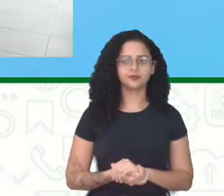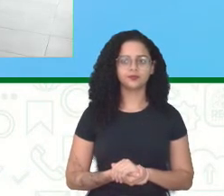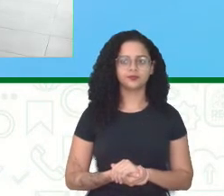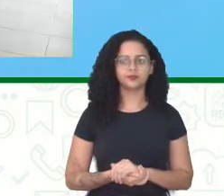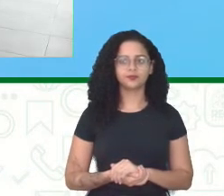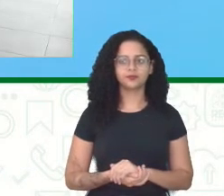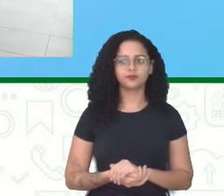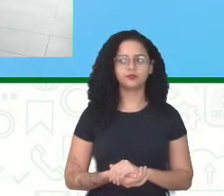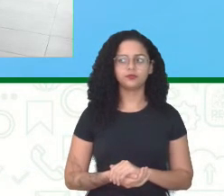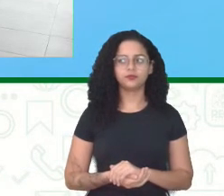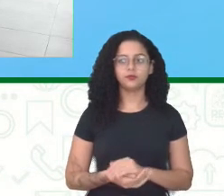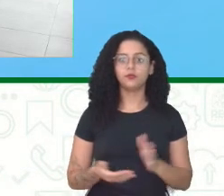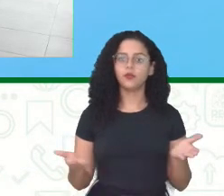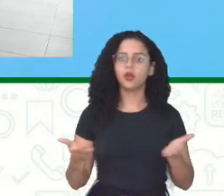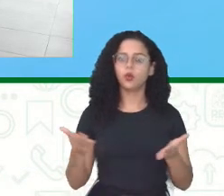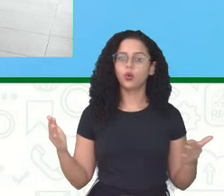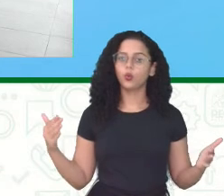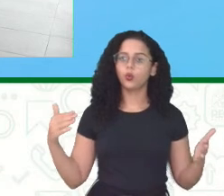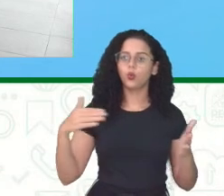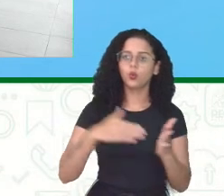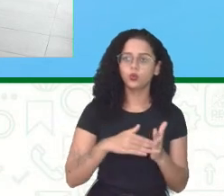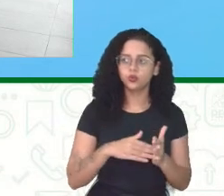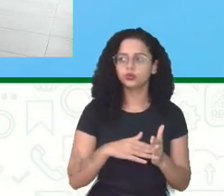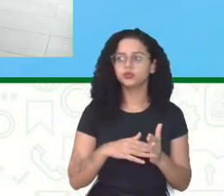e aí nós temos o último